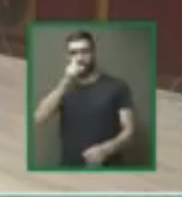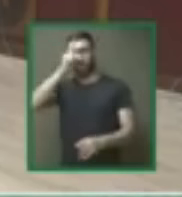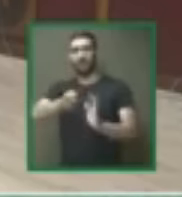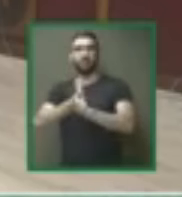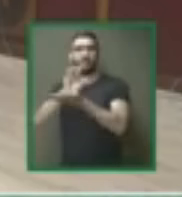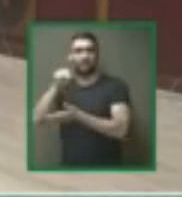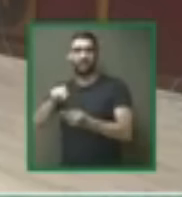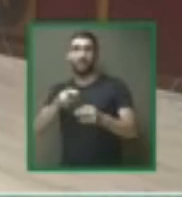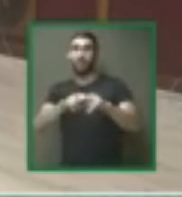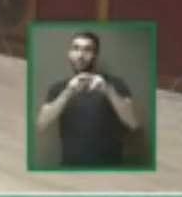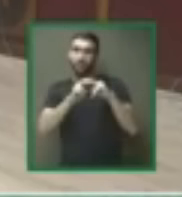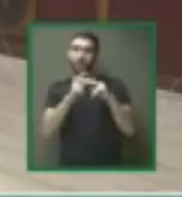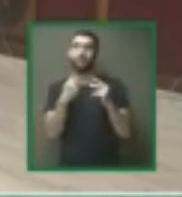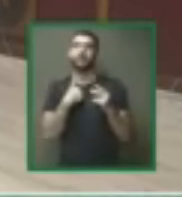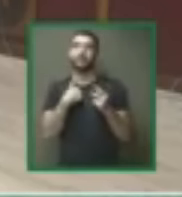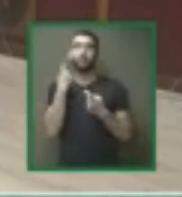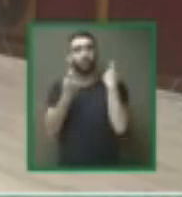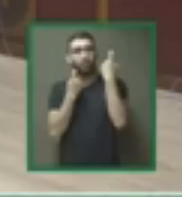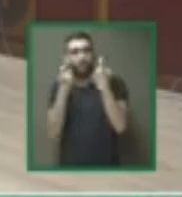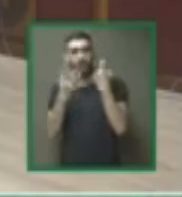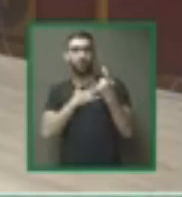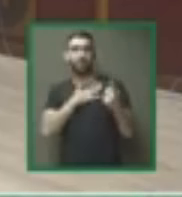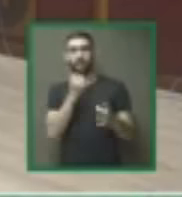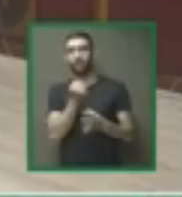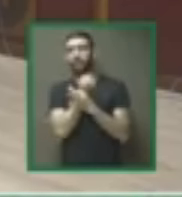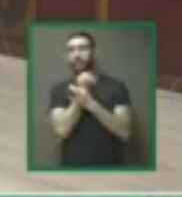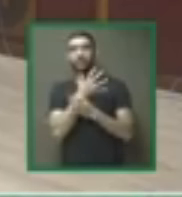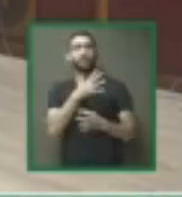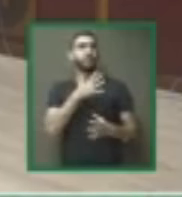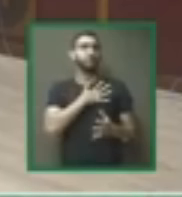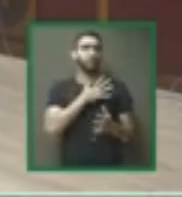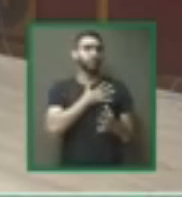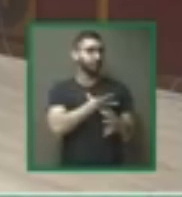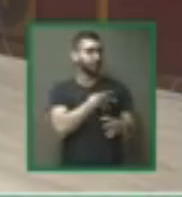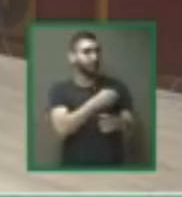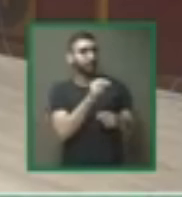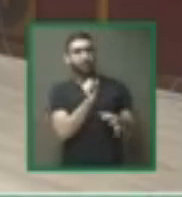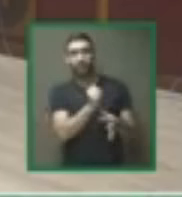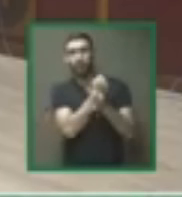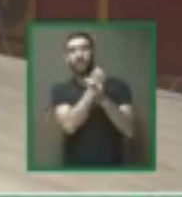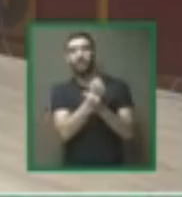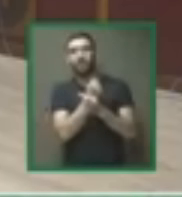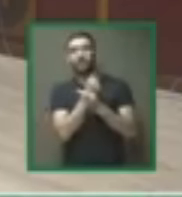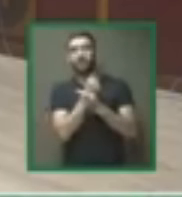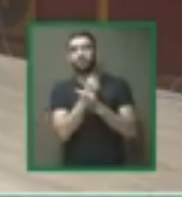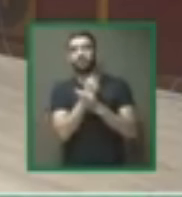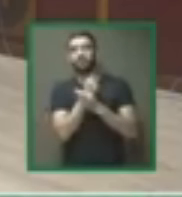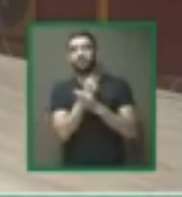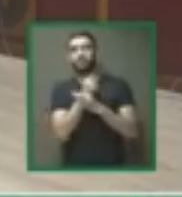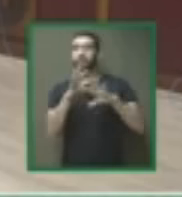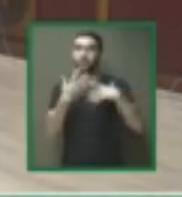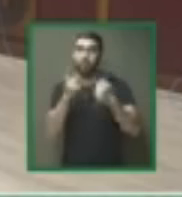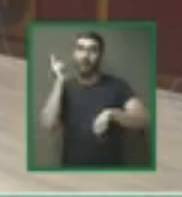meus filhos, porque sou eu quem deixo e busco na escola, integridade física, aquele calor das